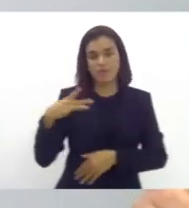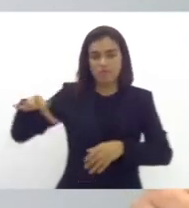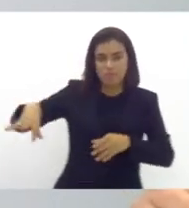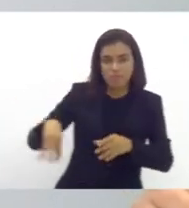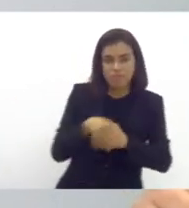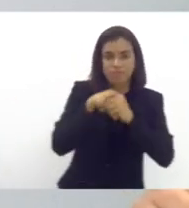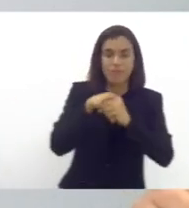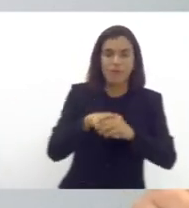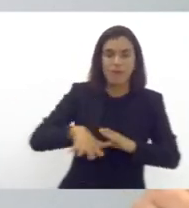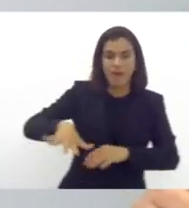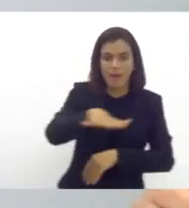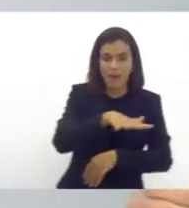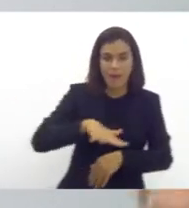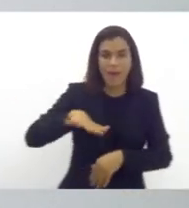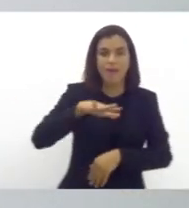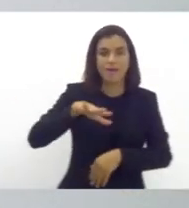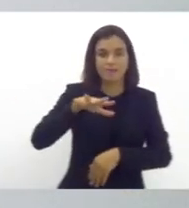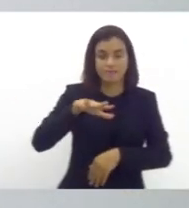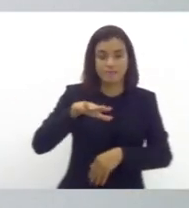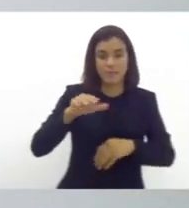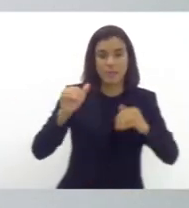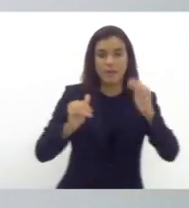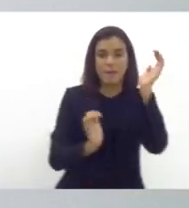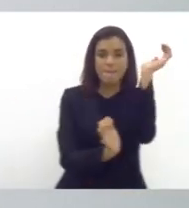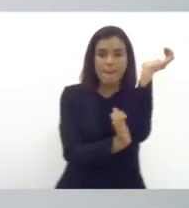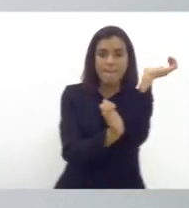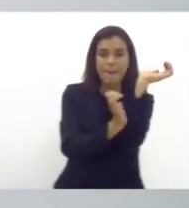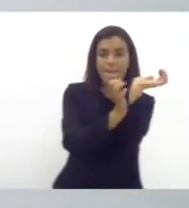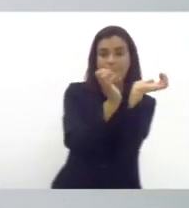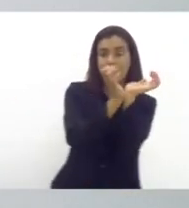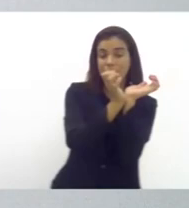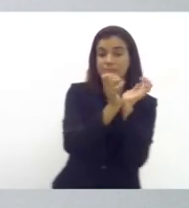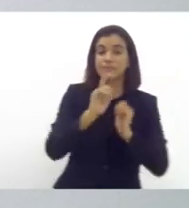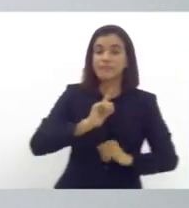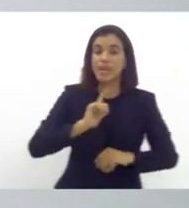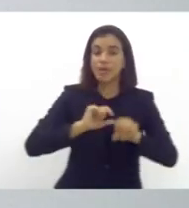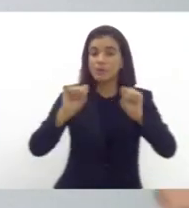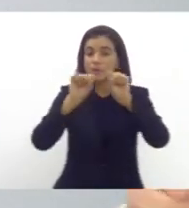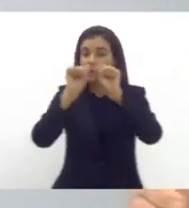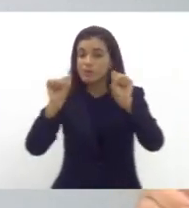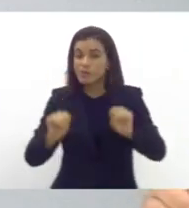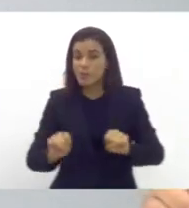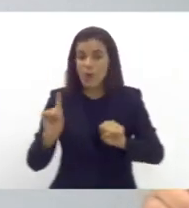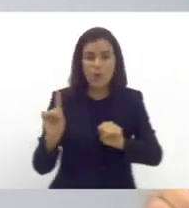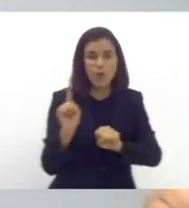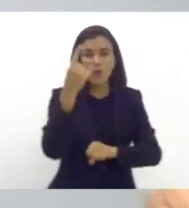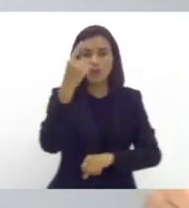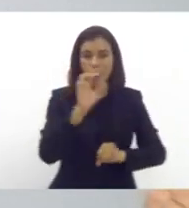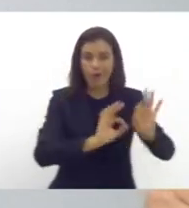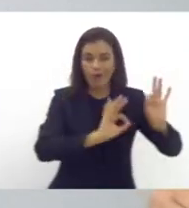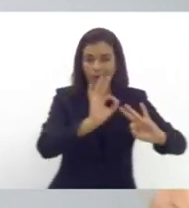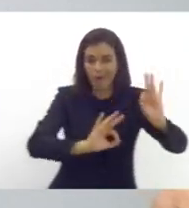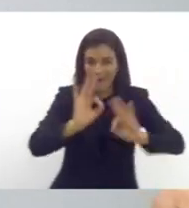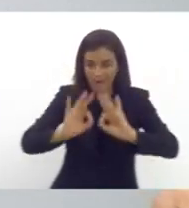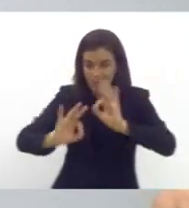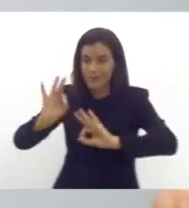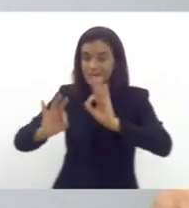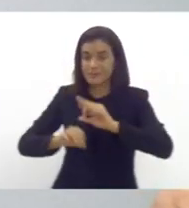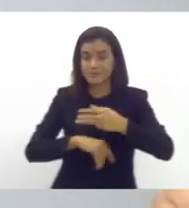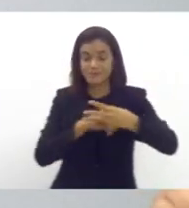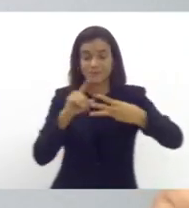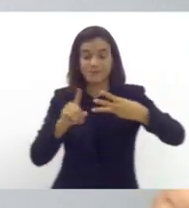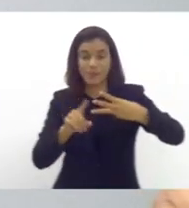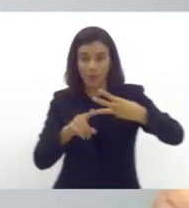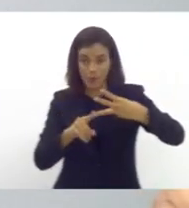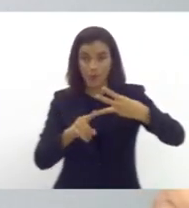uma rede regionalizada e hierarquizada e constitui o sistema único organizado de acordo com as seguintes esferas